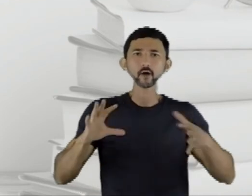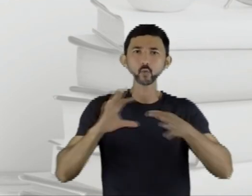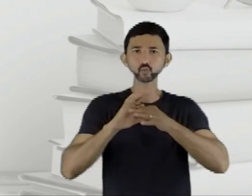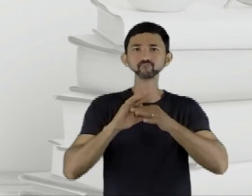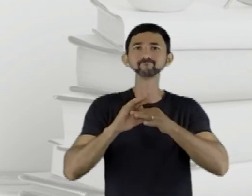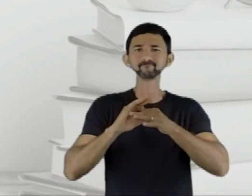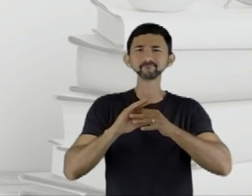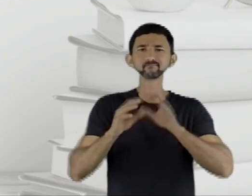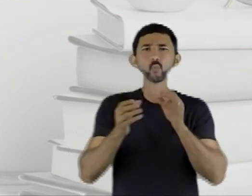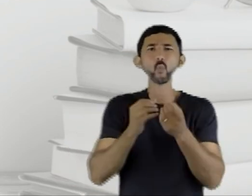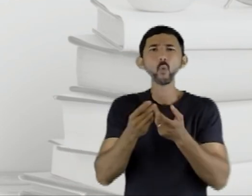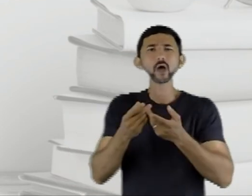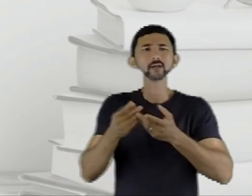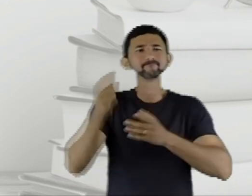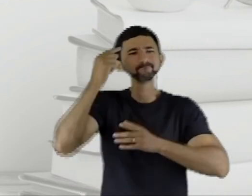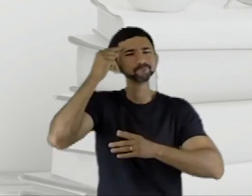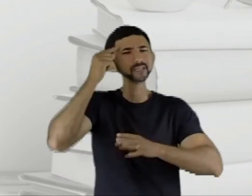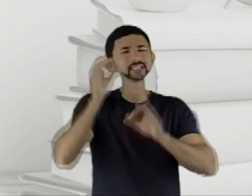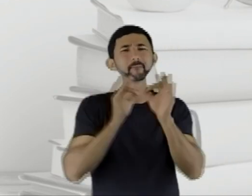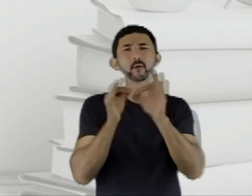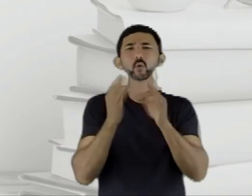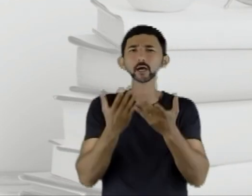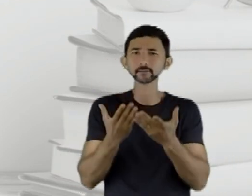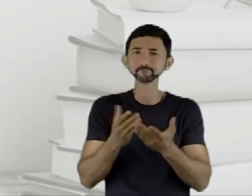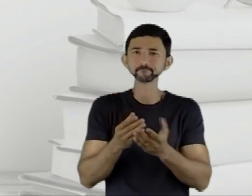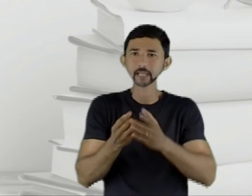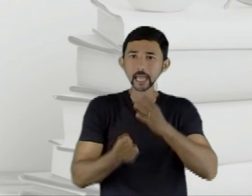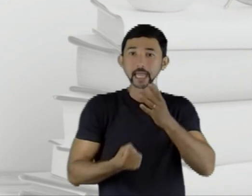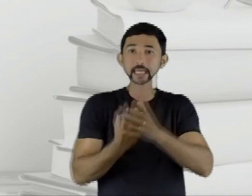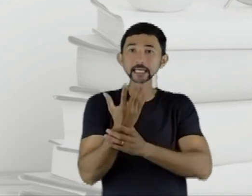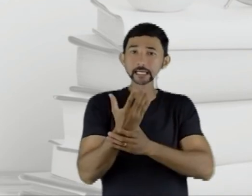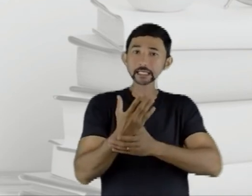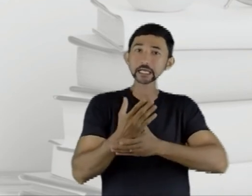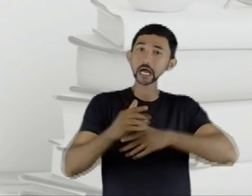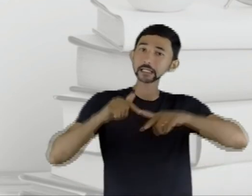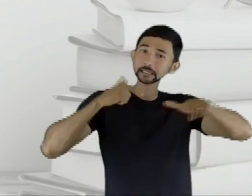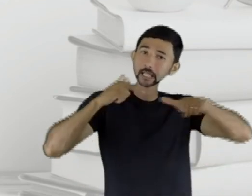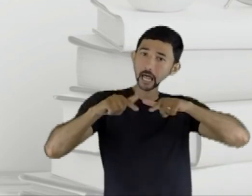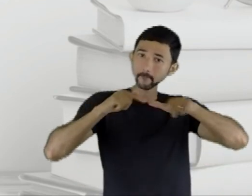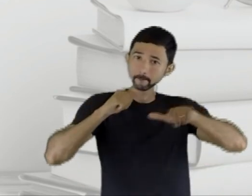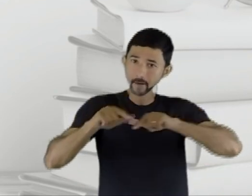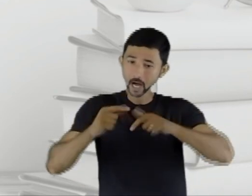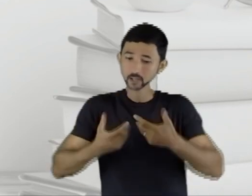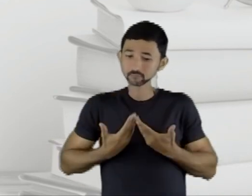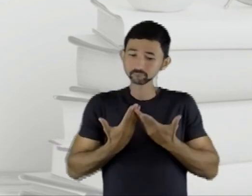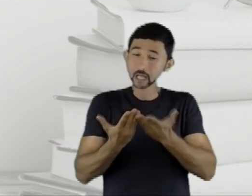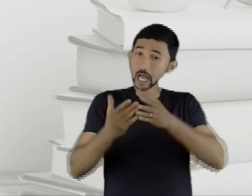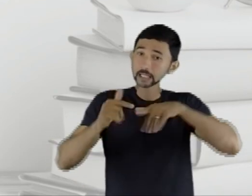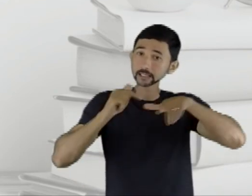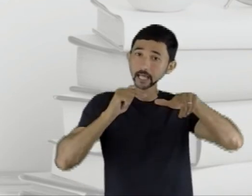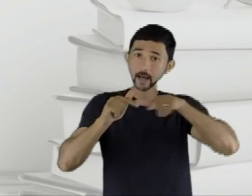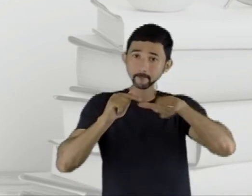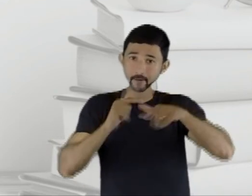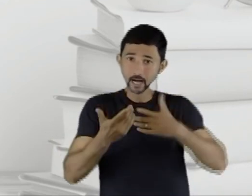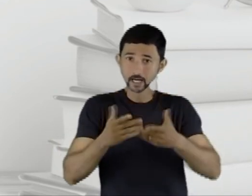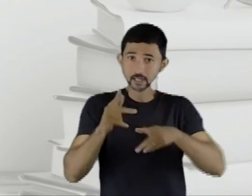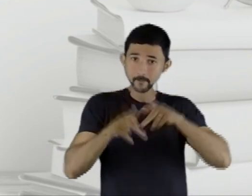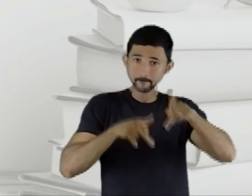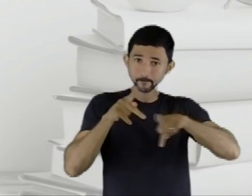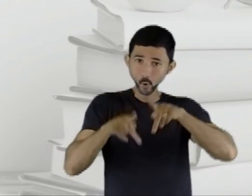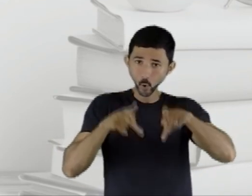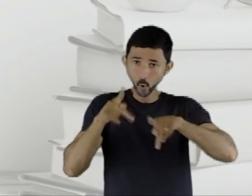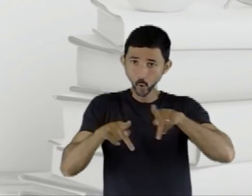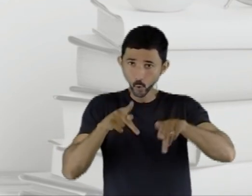era o plano dele? O plano dele era criar empregos, tá? Oferecer empregos